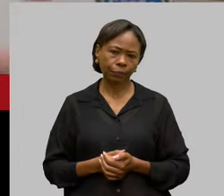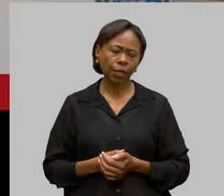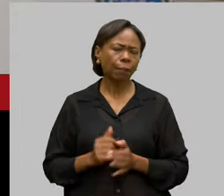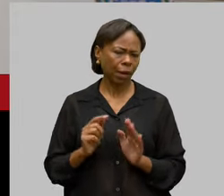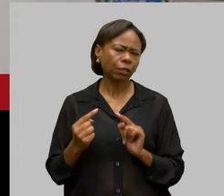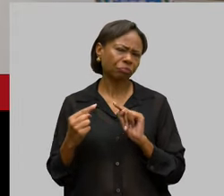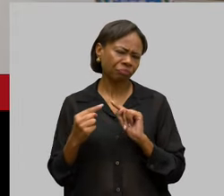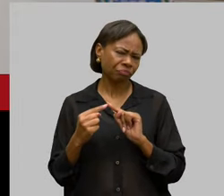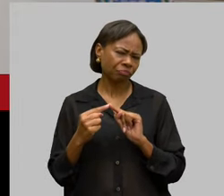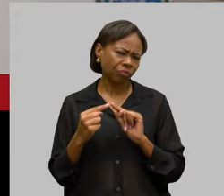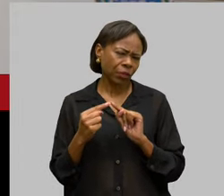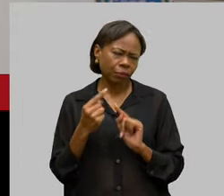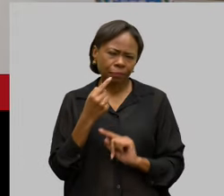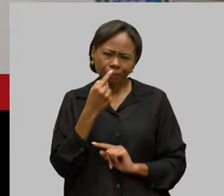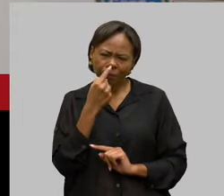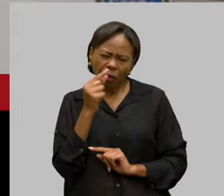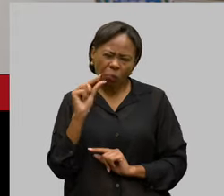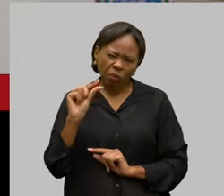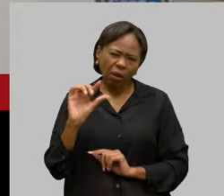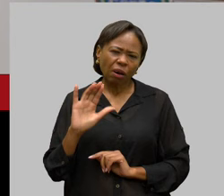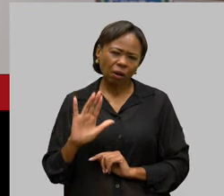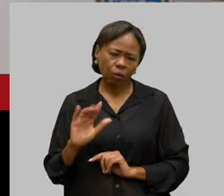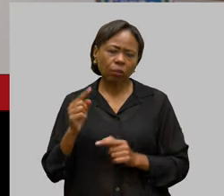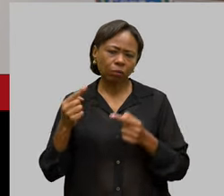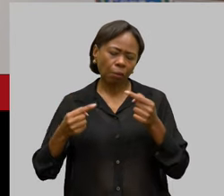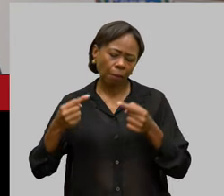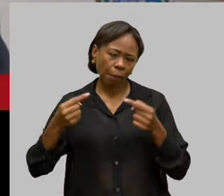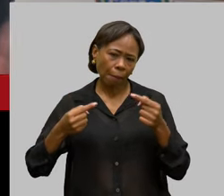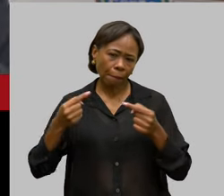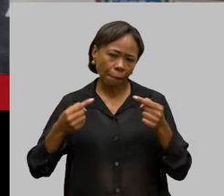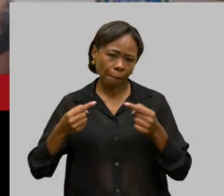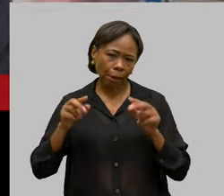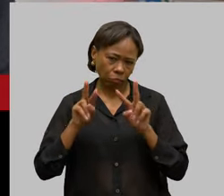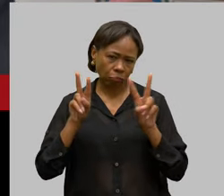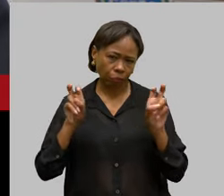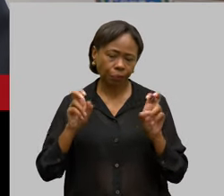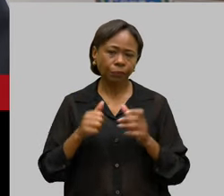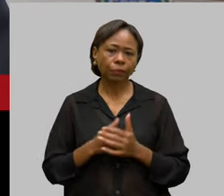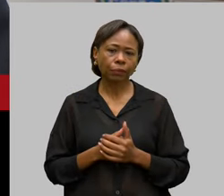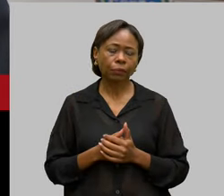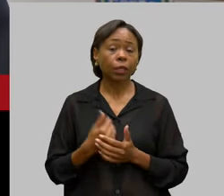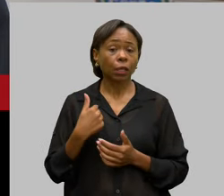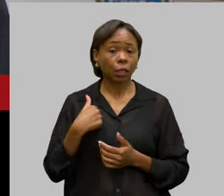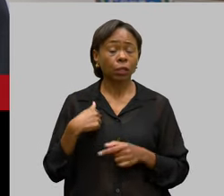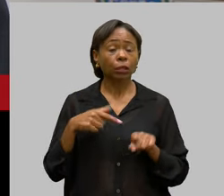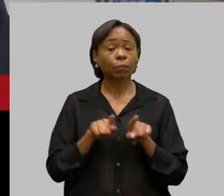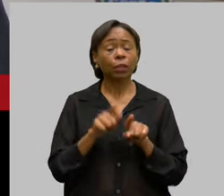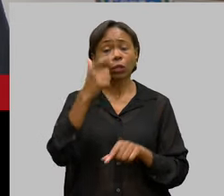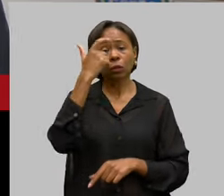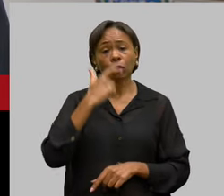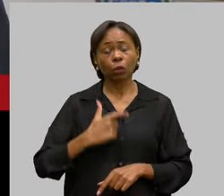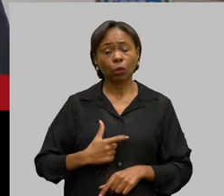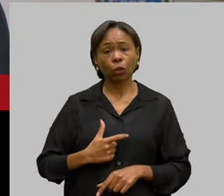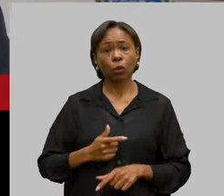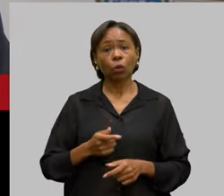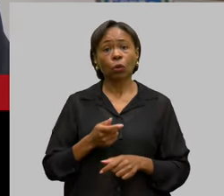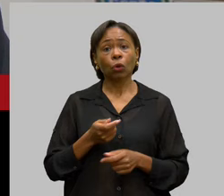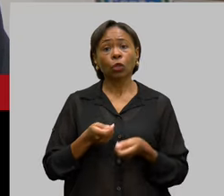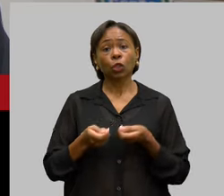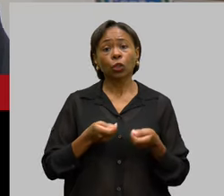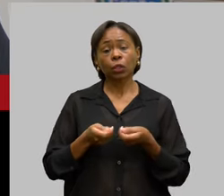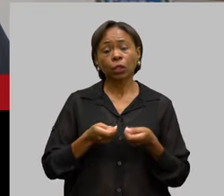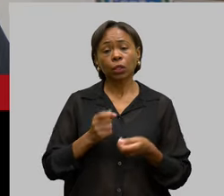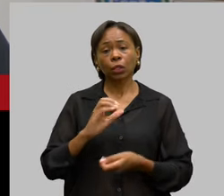essa com toda essa discussão Além do mais eu também sou dirigente da da da Cut né Regional Zona da